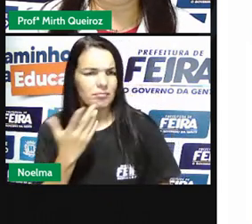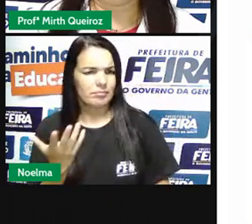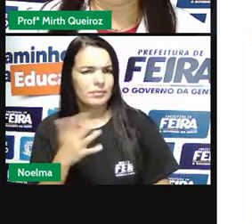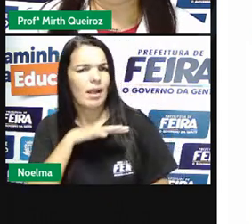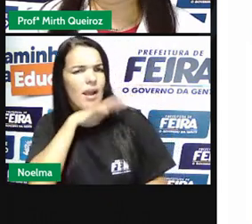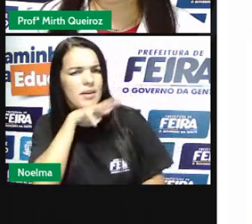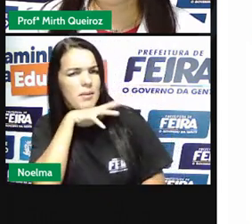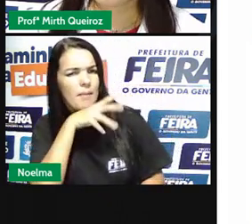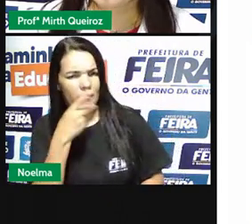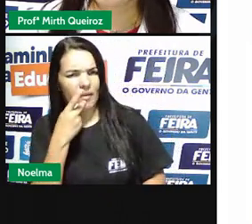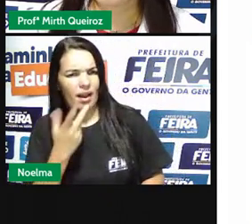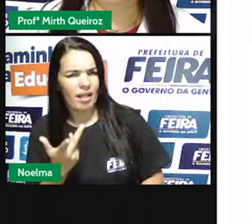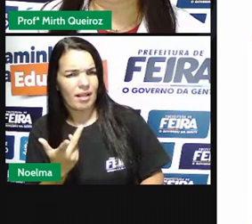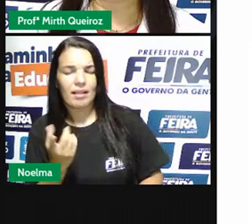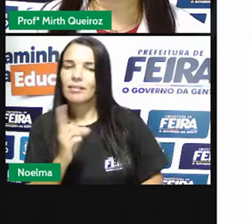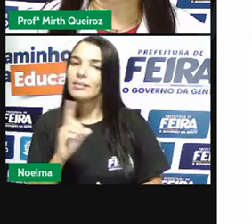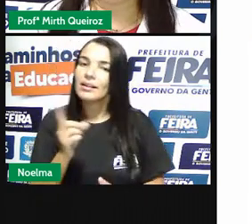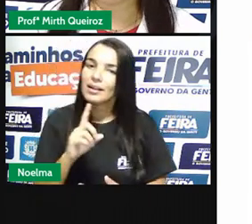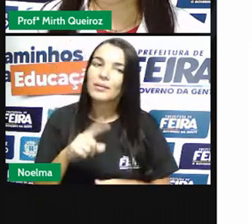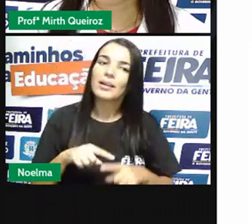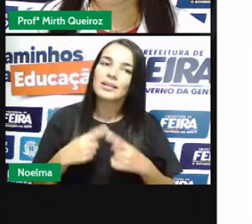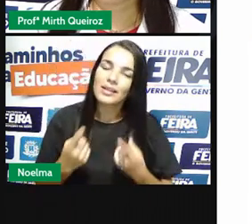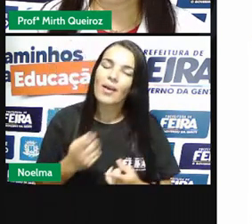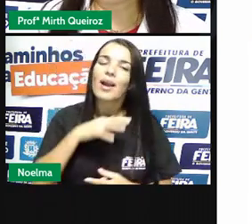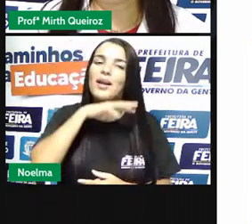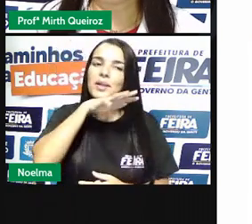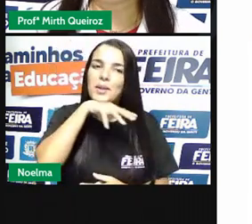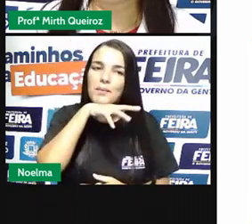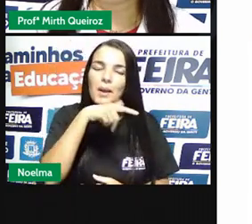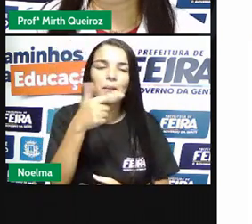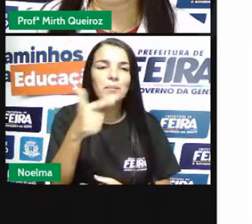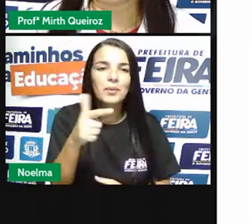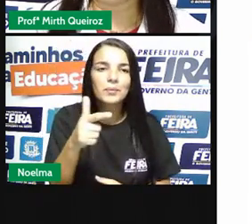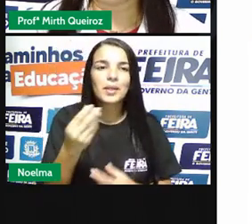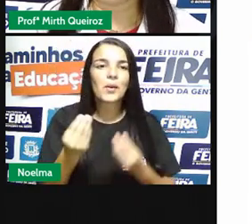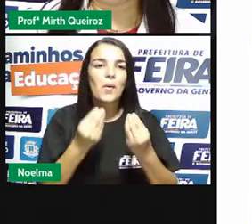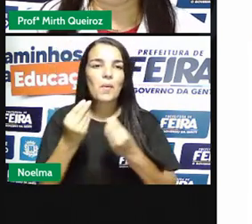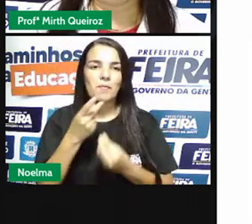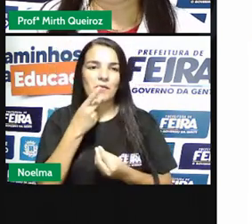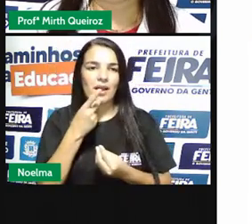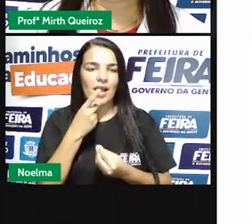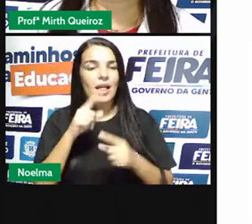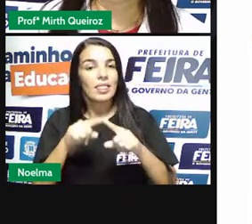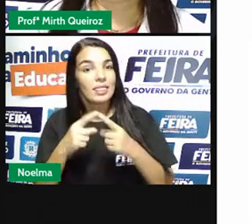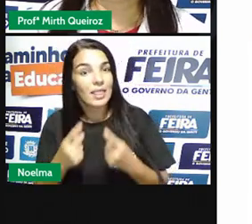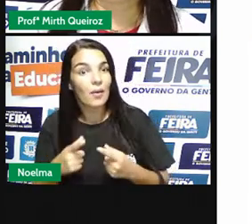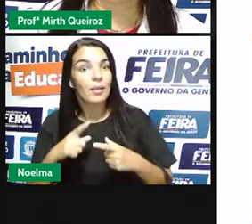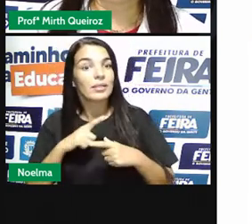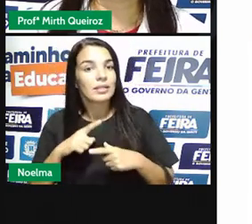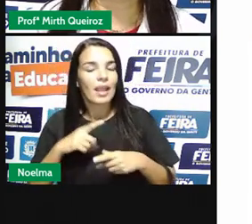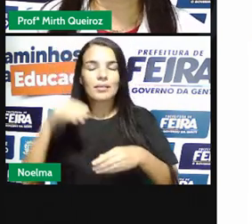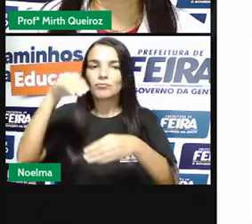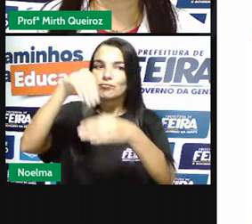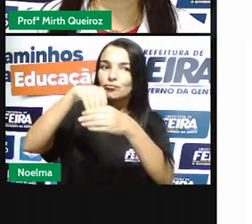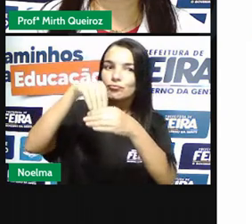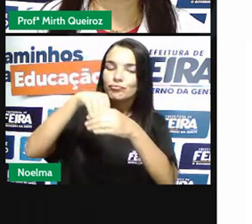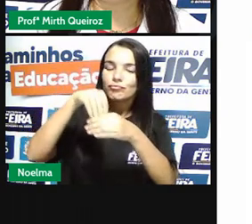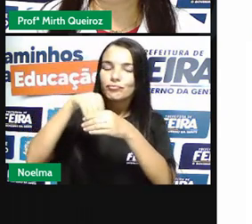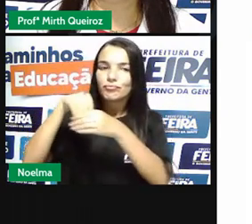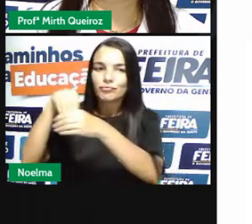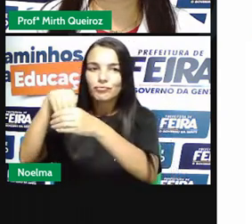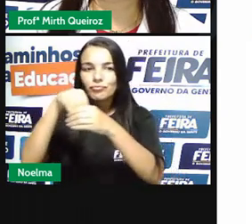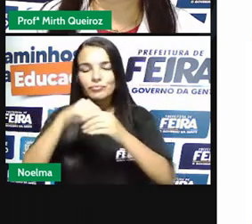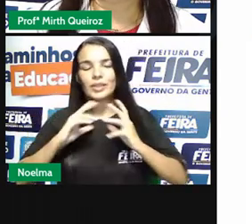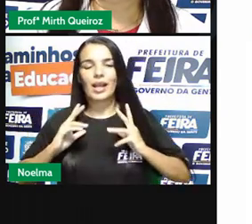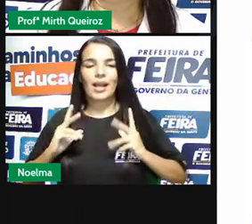ajeitar hoje vamos não falam né é um animal eu não tem como ele falar então tem esses elementos aí